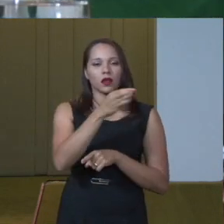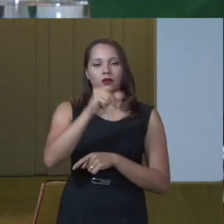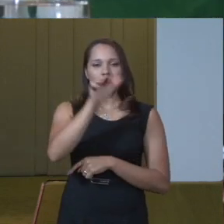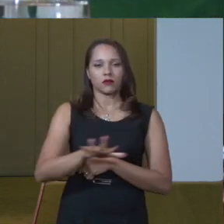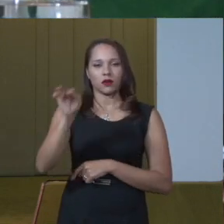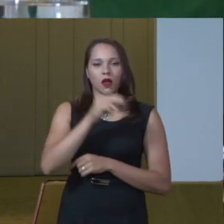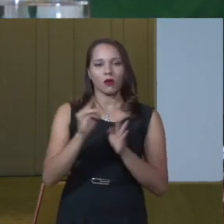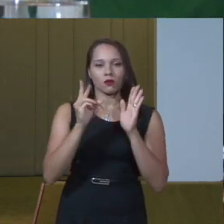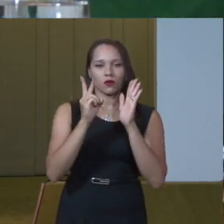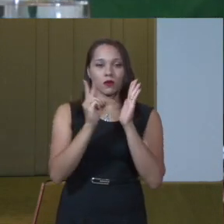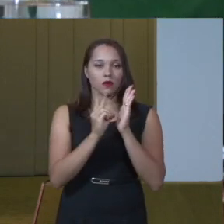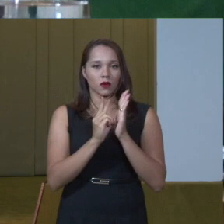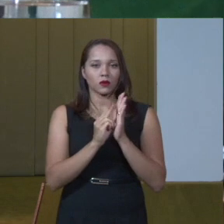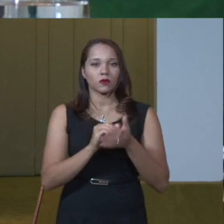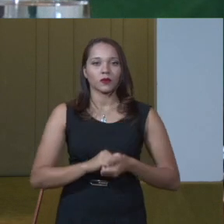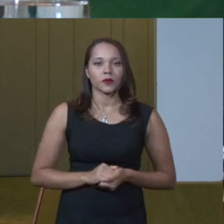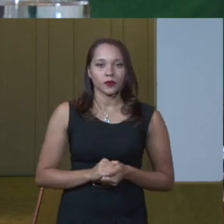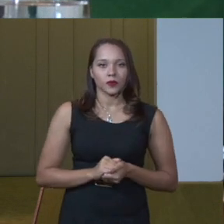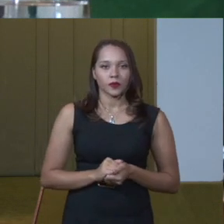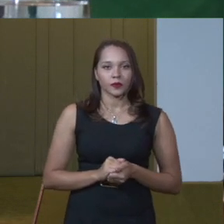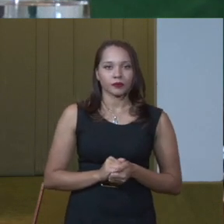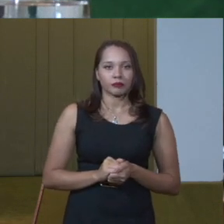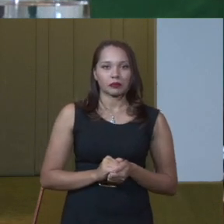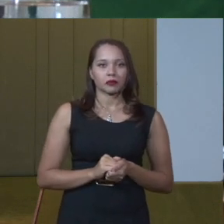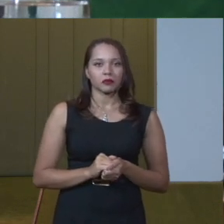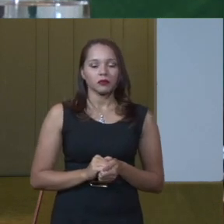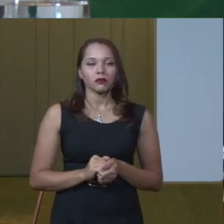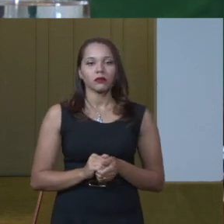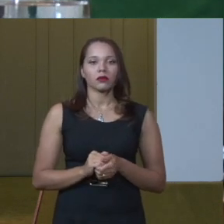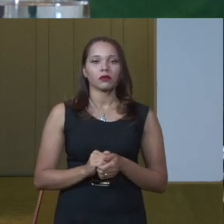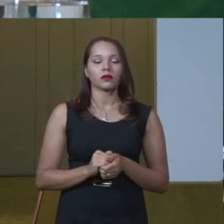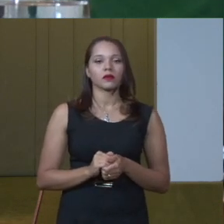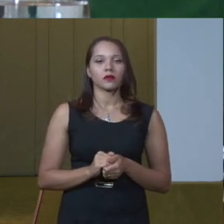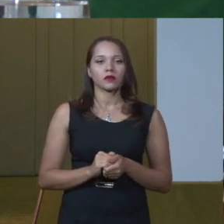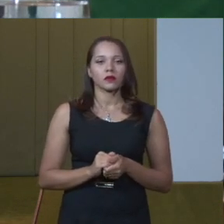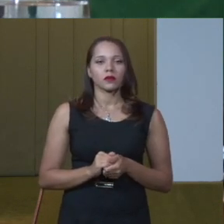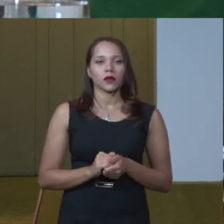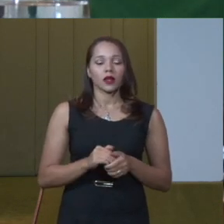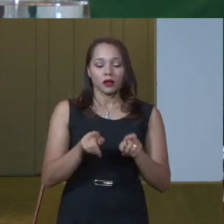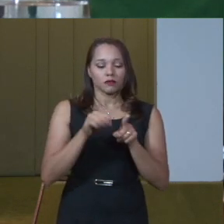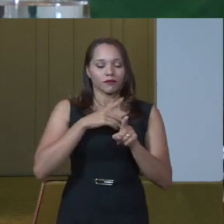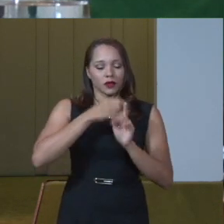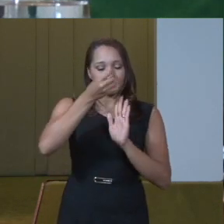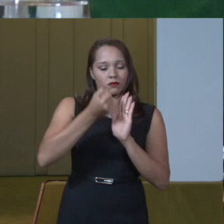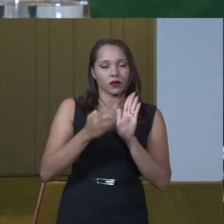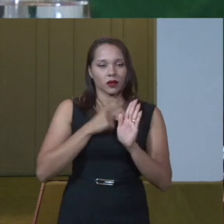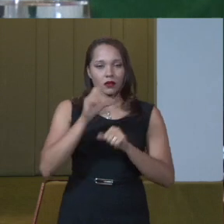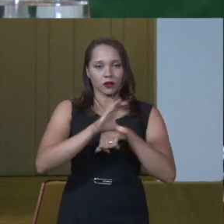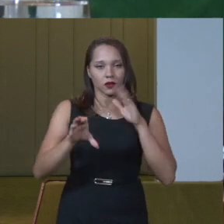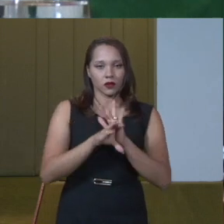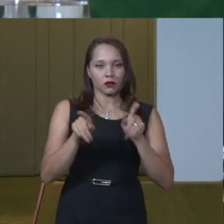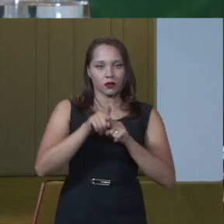estão divididos em três partes. Uma breve introdução reitera os princípios basilares da atuação do Brasil em direitos humanos, amparados na nossa Constituição